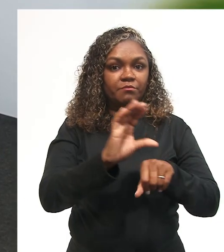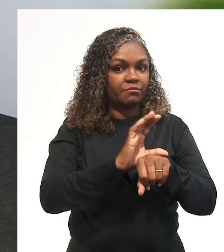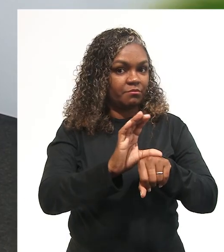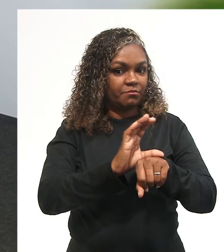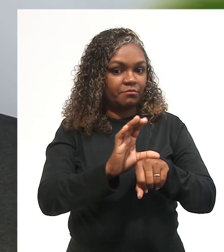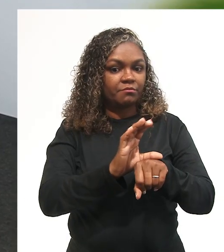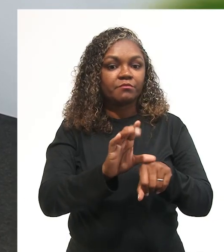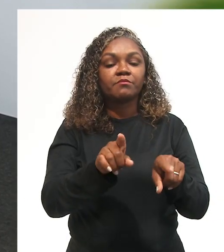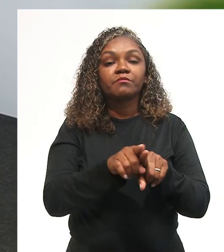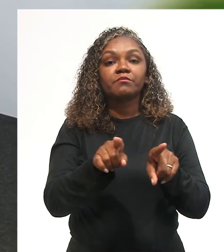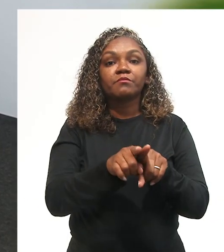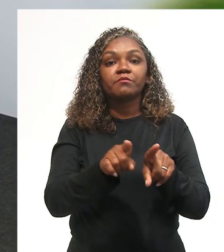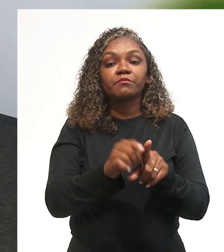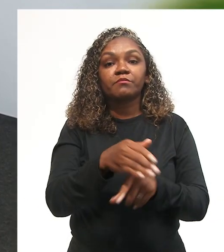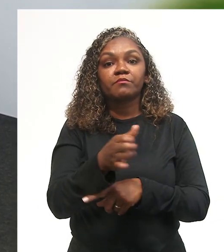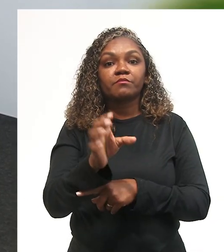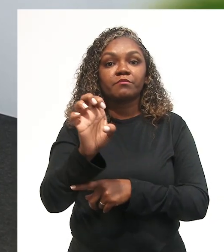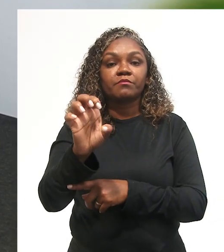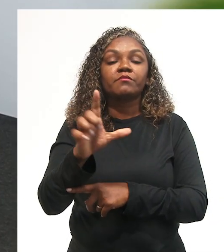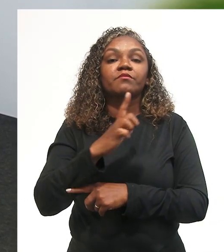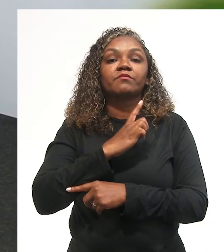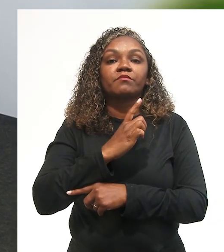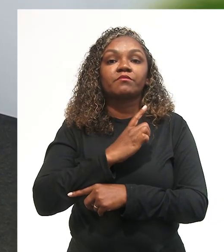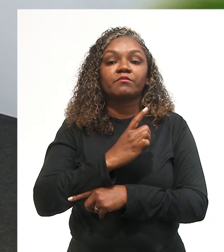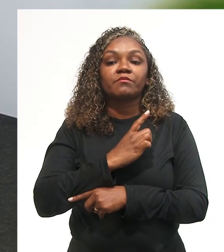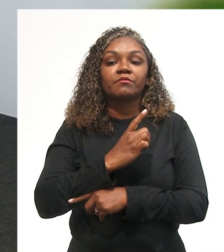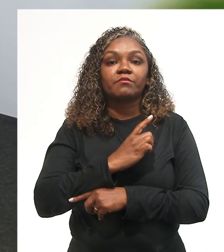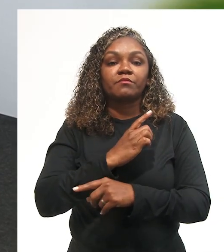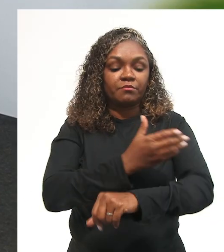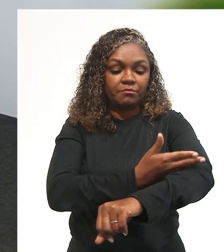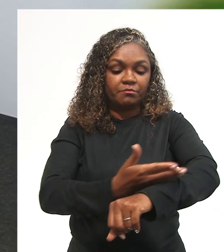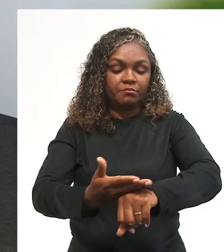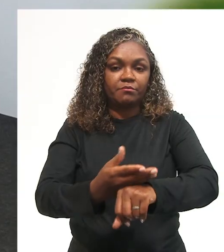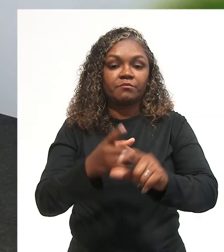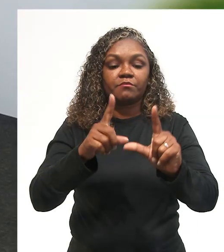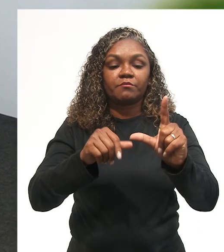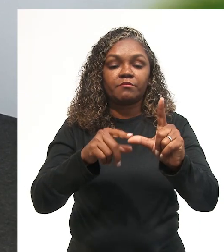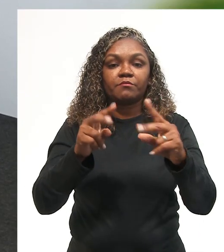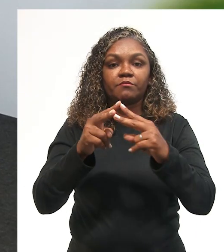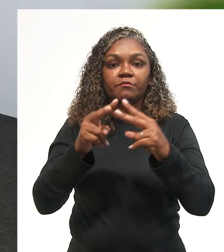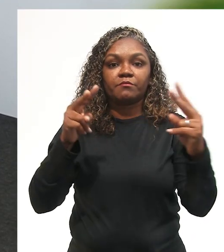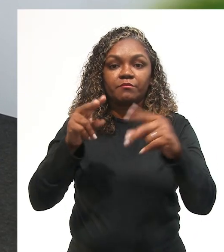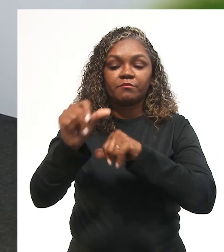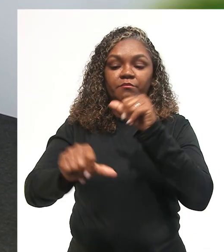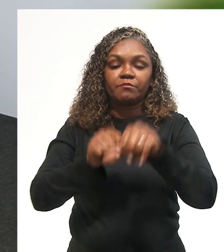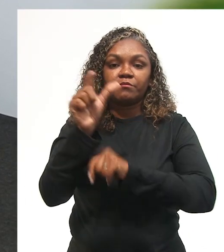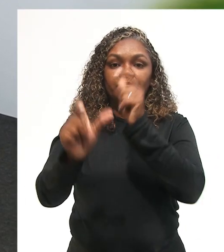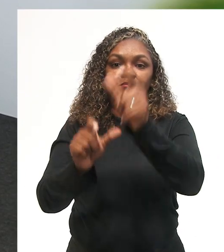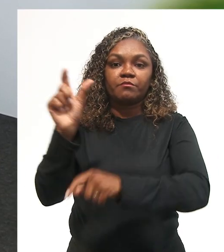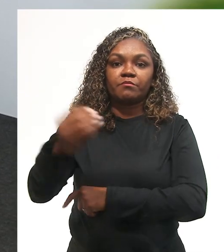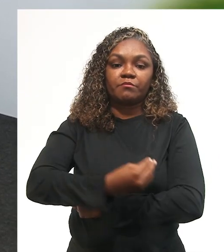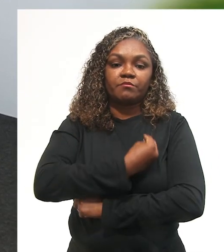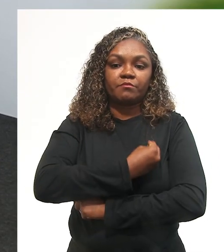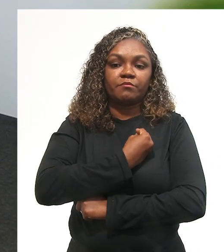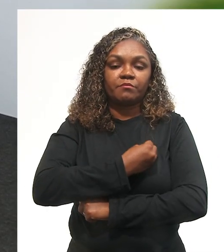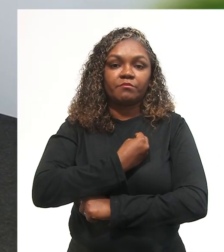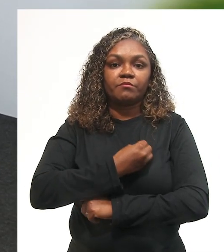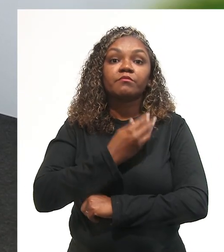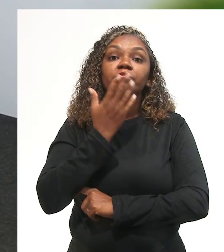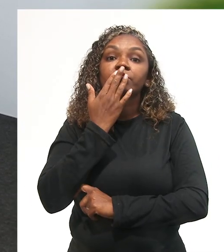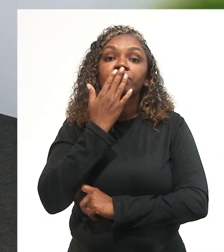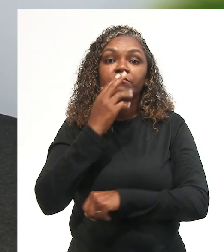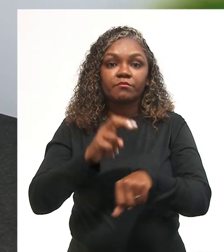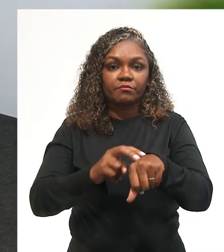tonalidade cinza, e do meu lado esquerdo é uma parede branca com as iniciais EAD, mudando realidades, na tonalidade